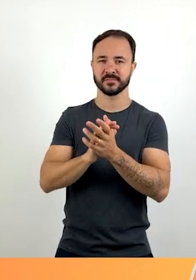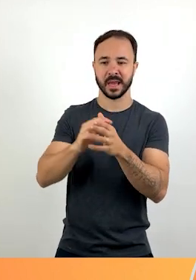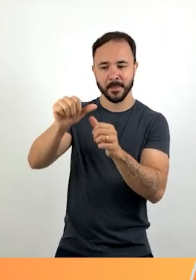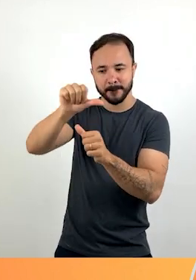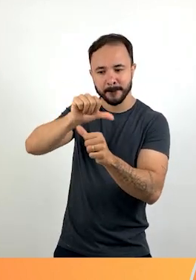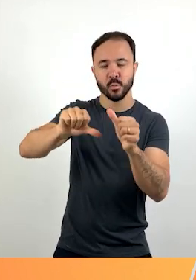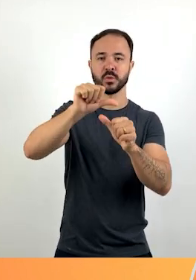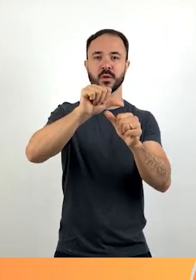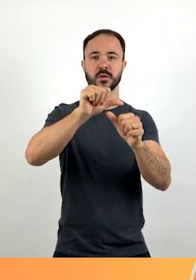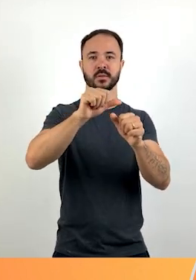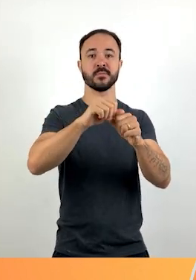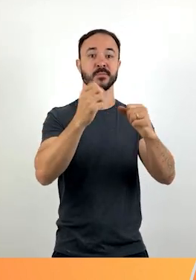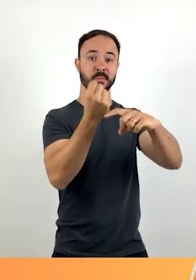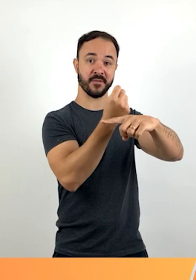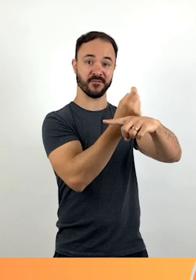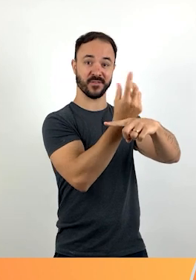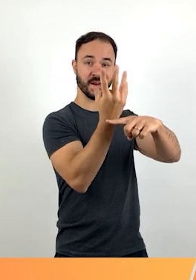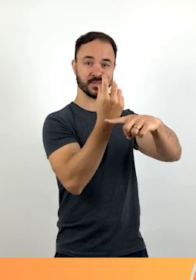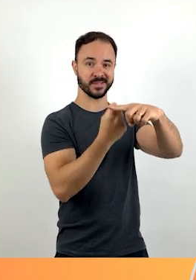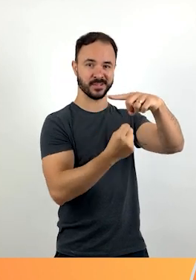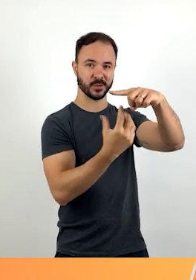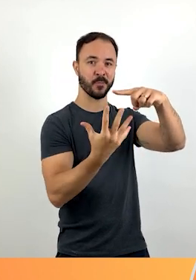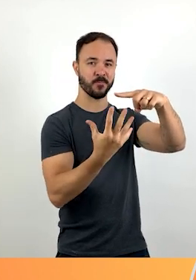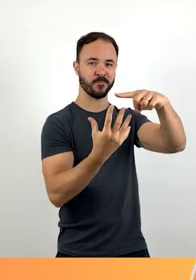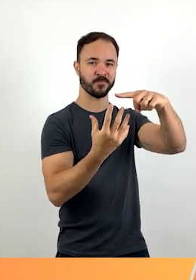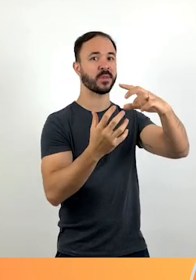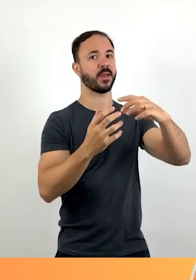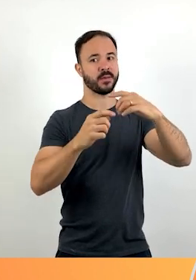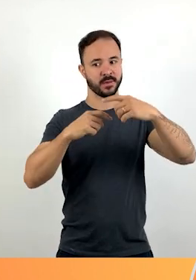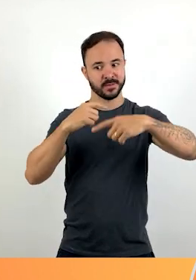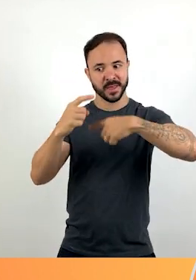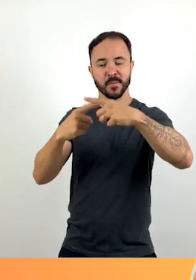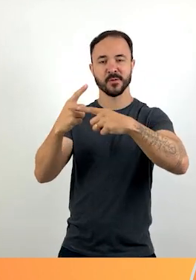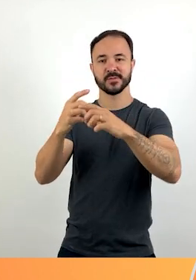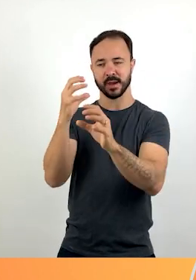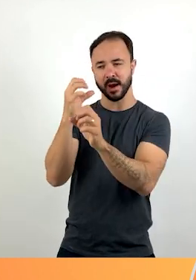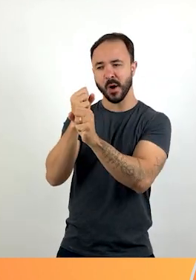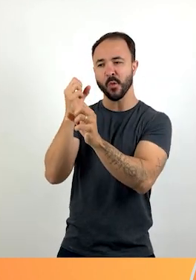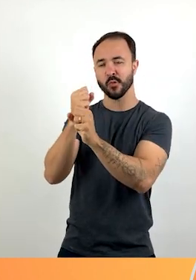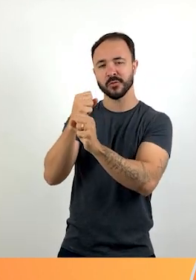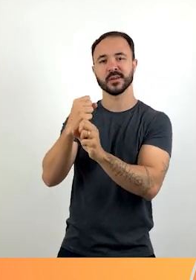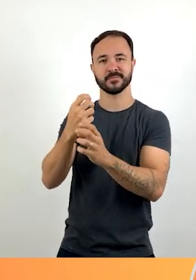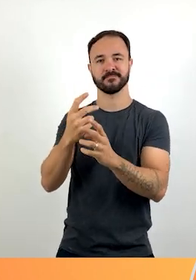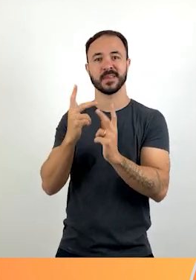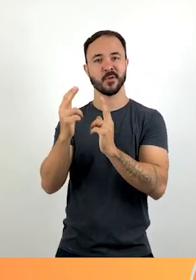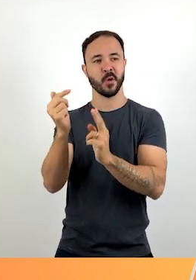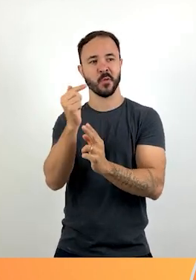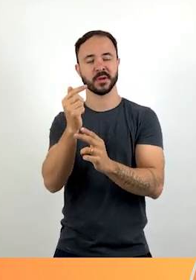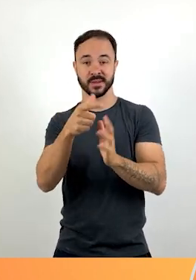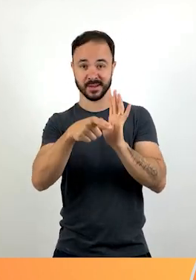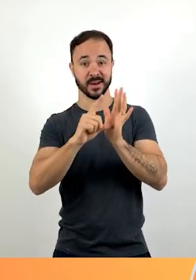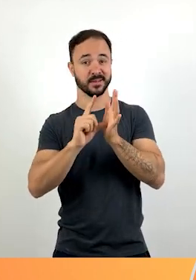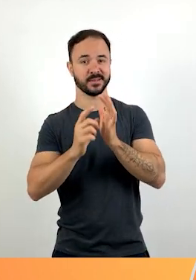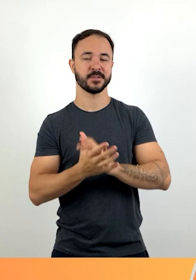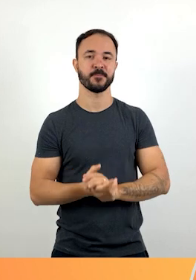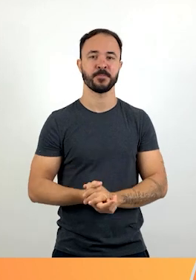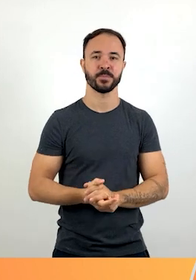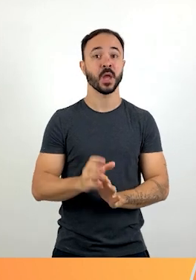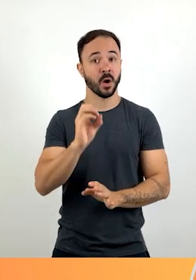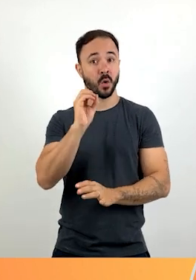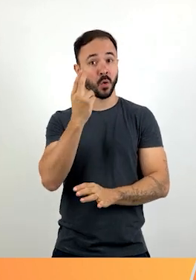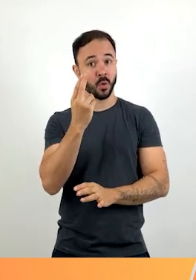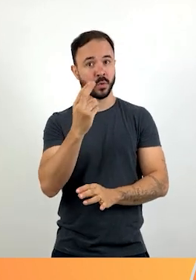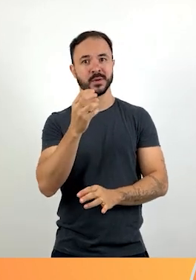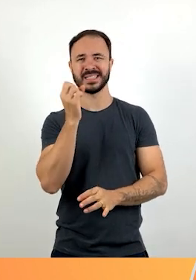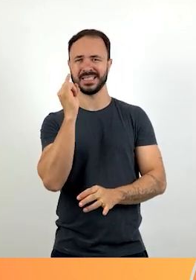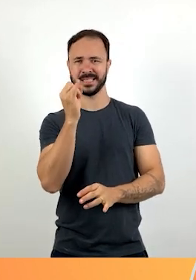ele para uma fração e calcular a raiz igual aqui no item H, ou se você já